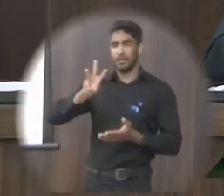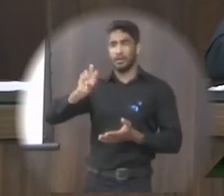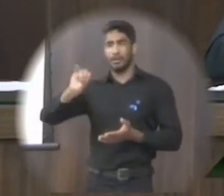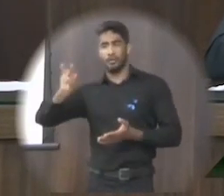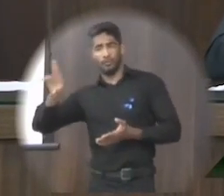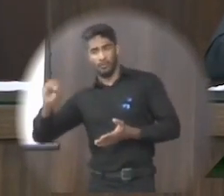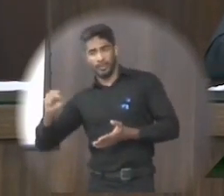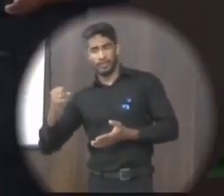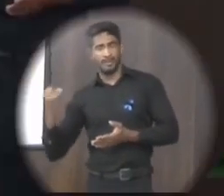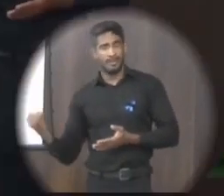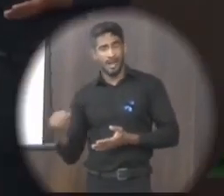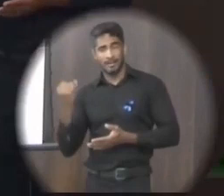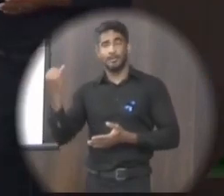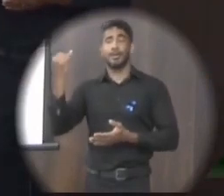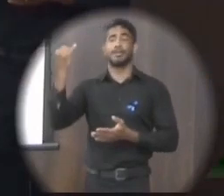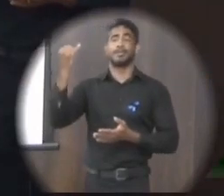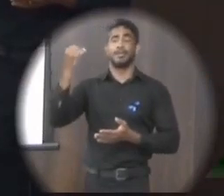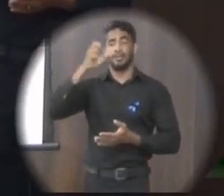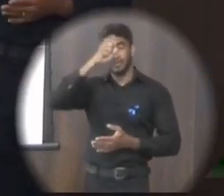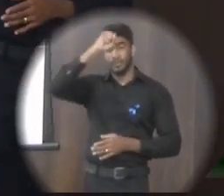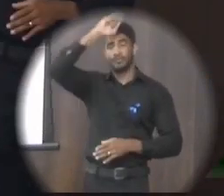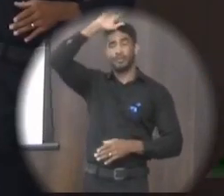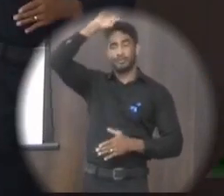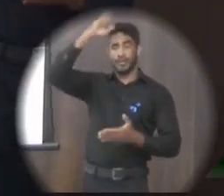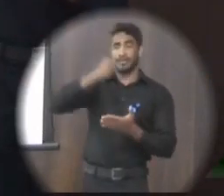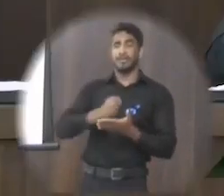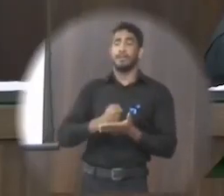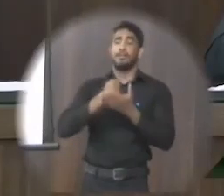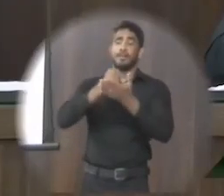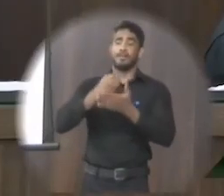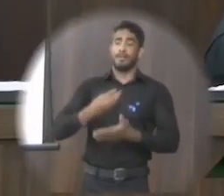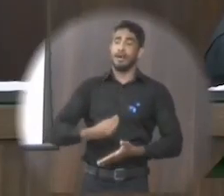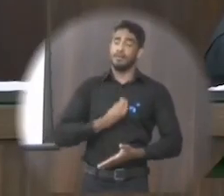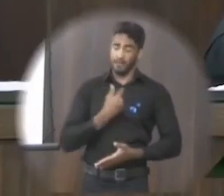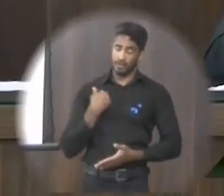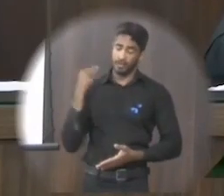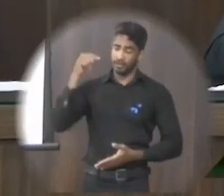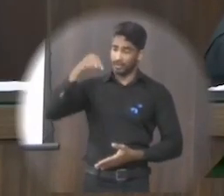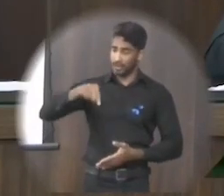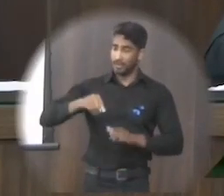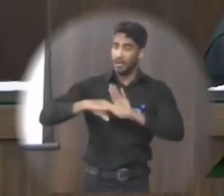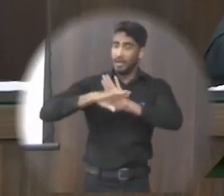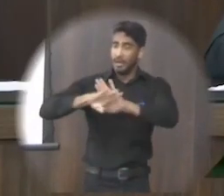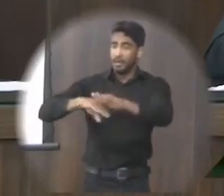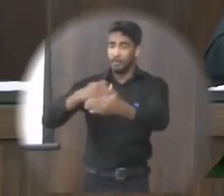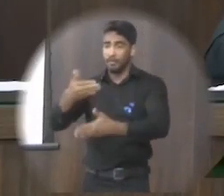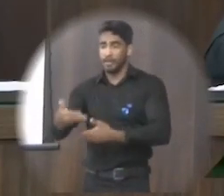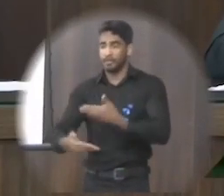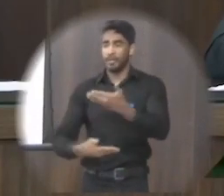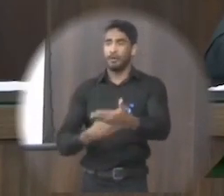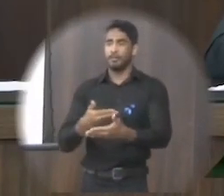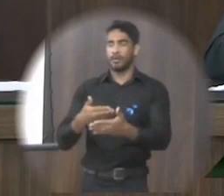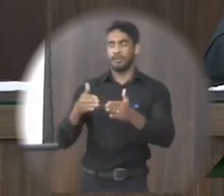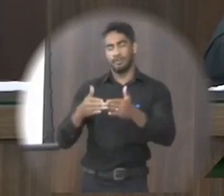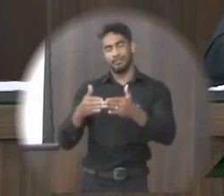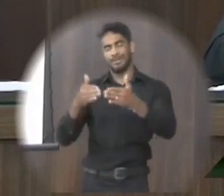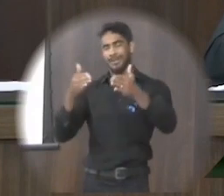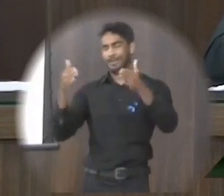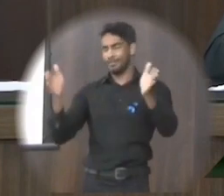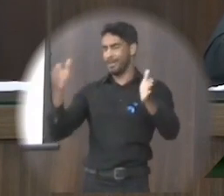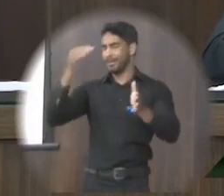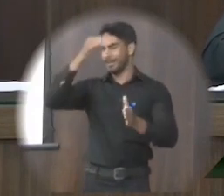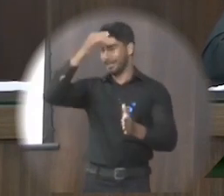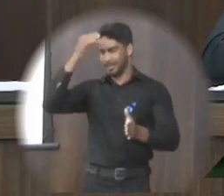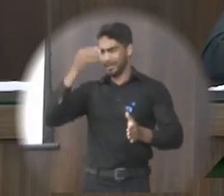do bombeiro para salvar vidas. Nós vivemos é para isso, né? Para ajudar, sim, o próximo, para servir. Então deixo aqui as portas abertas,